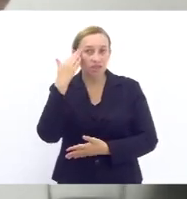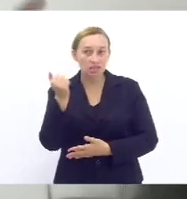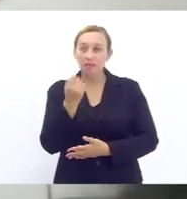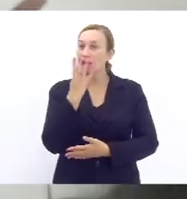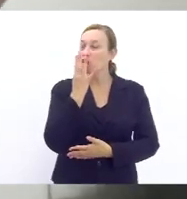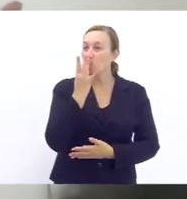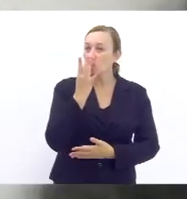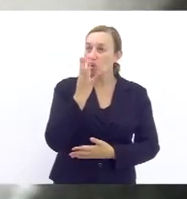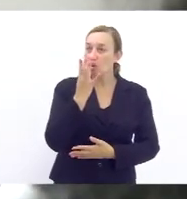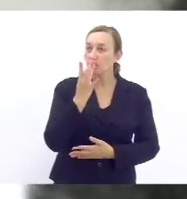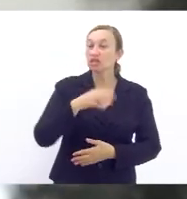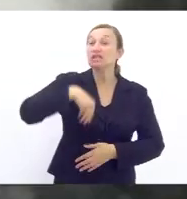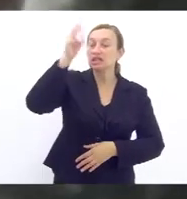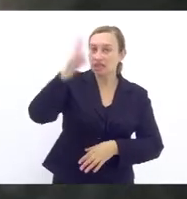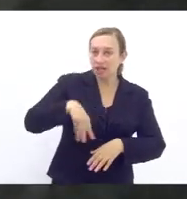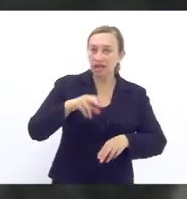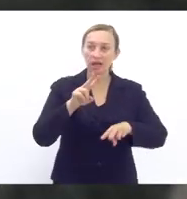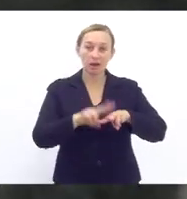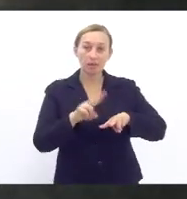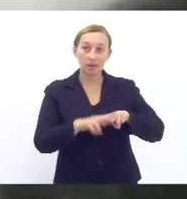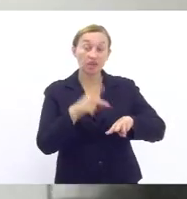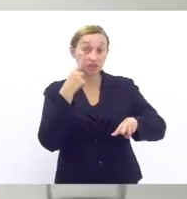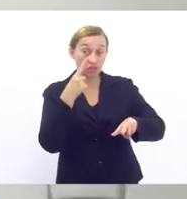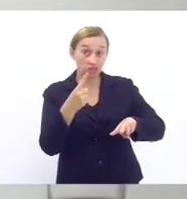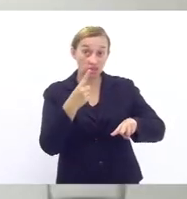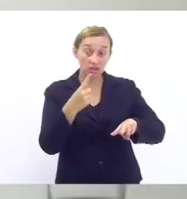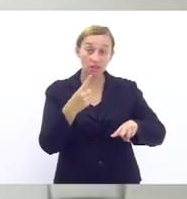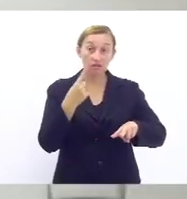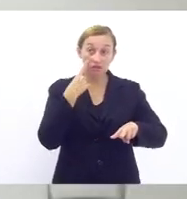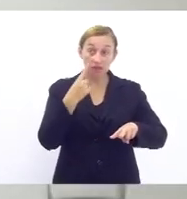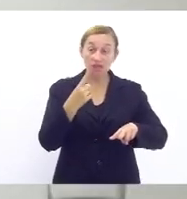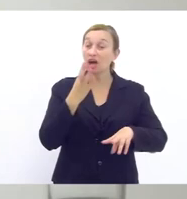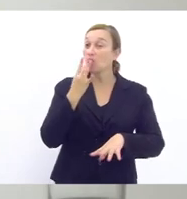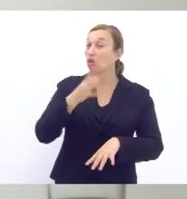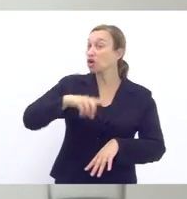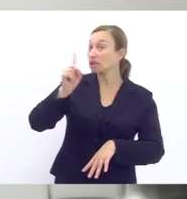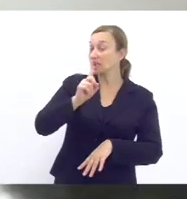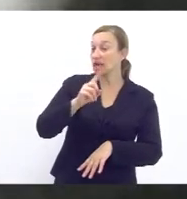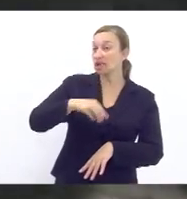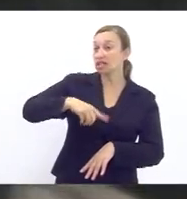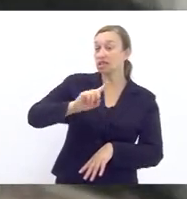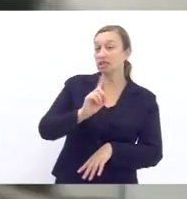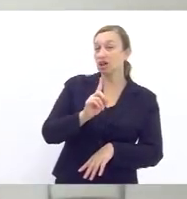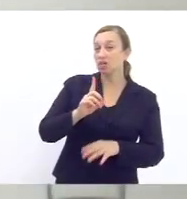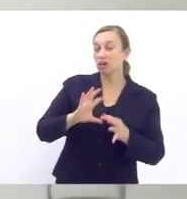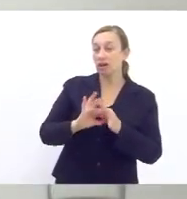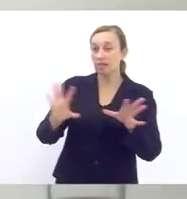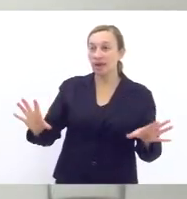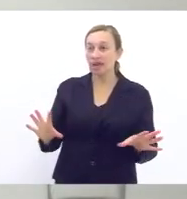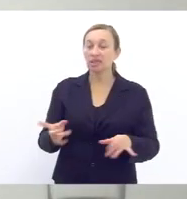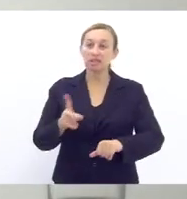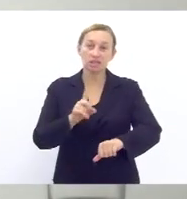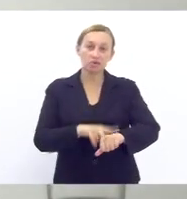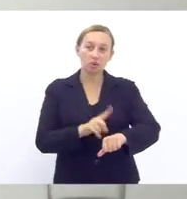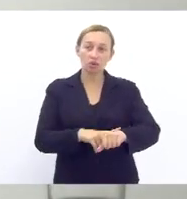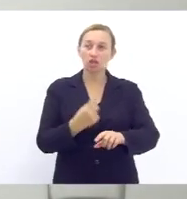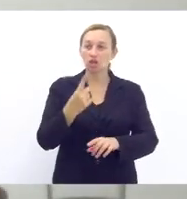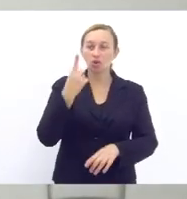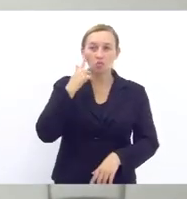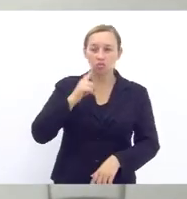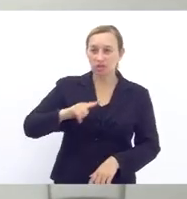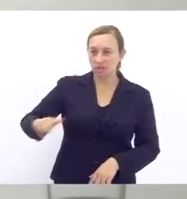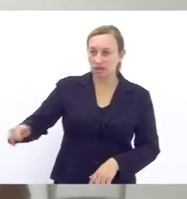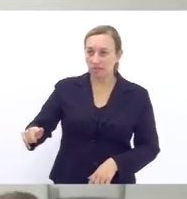a cor de quem é preso então o que a gente olha para a cor de quem não solta e nesse momento a uma semana atrás